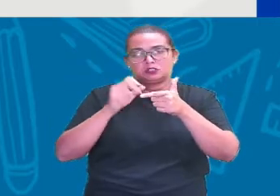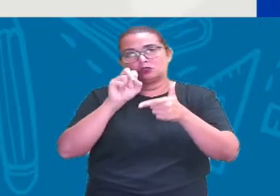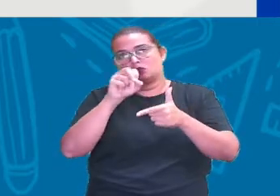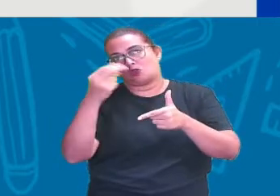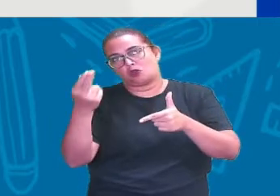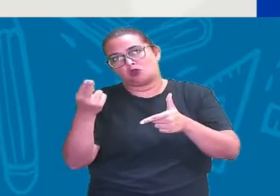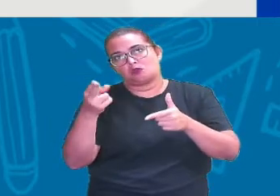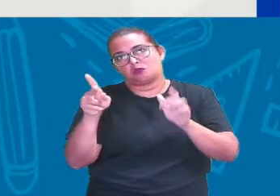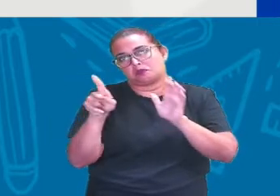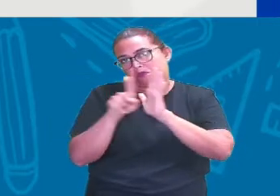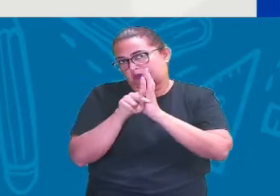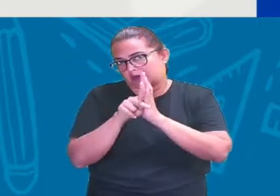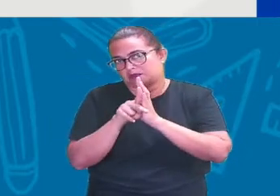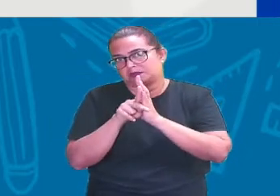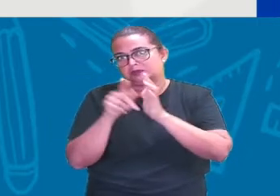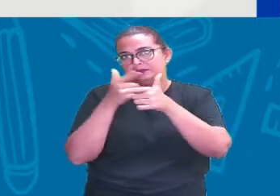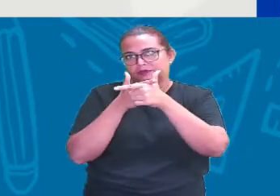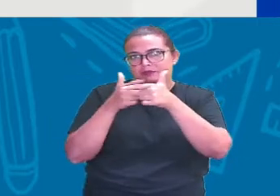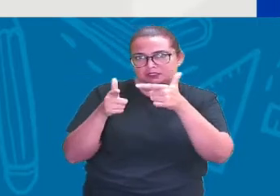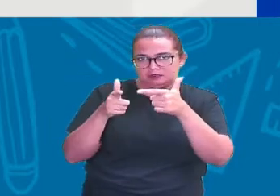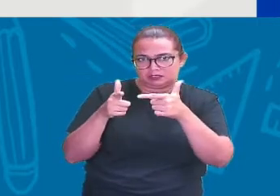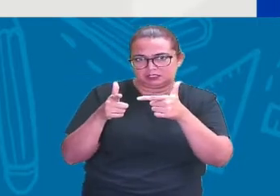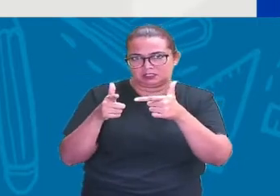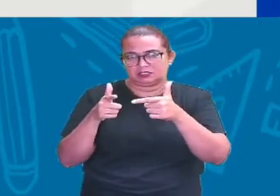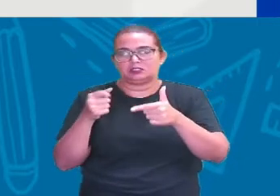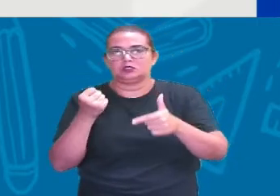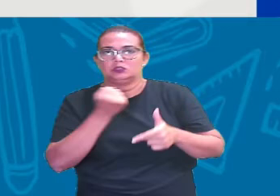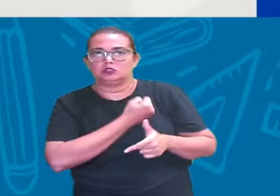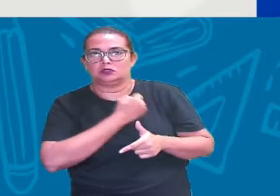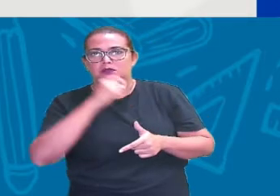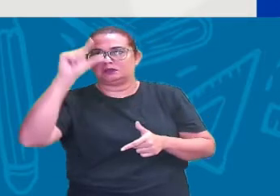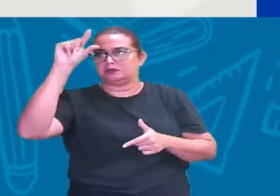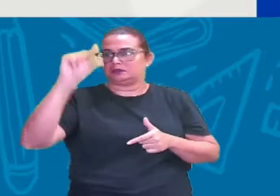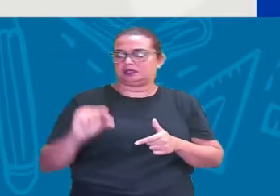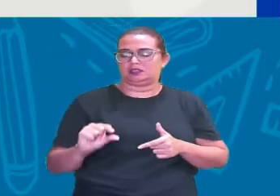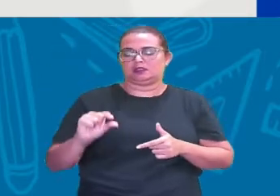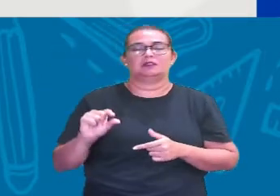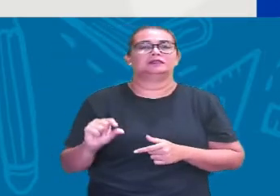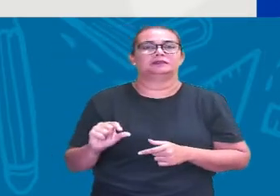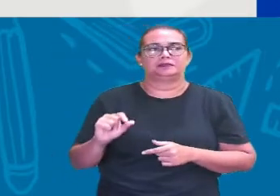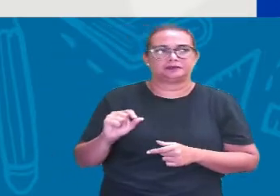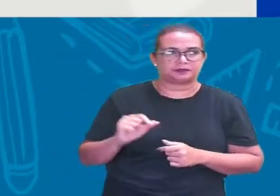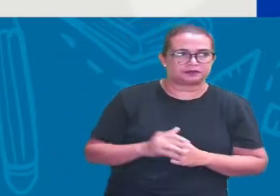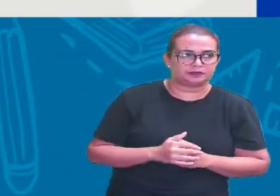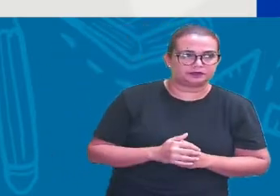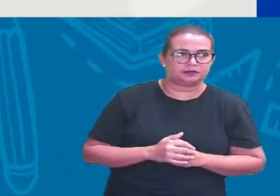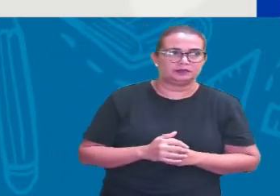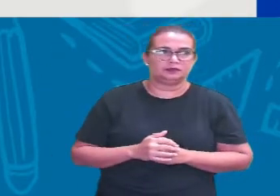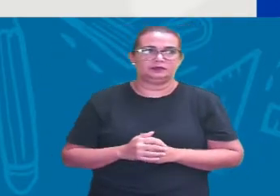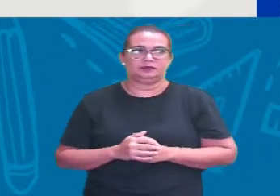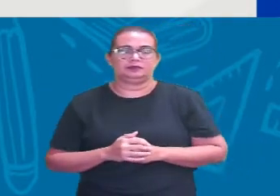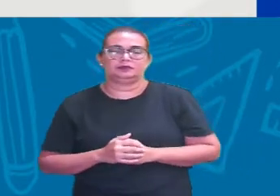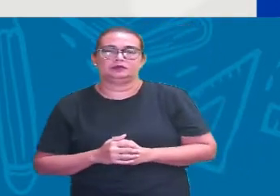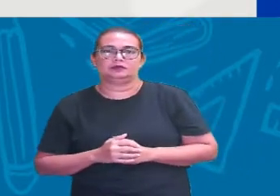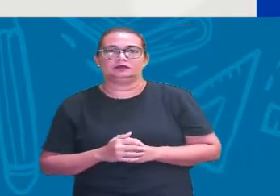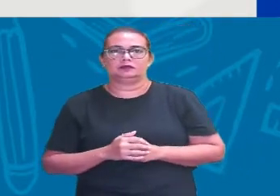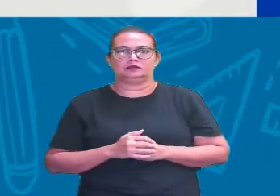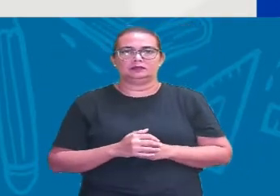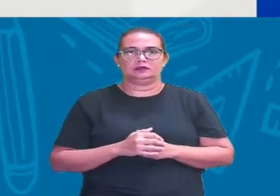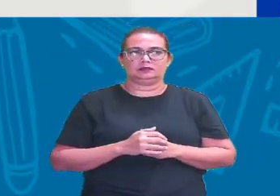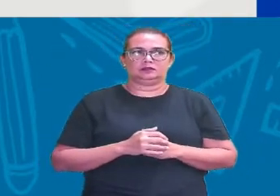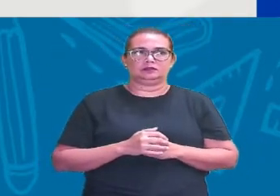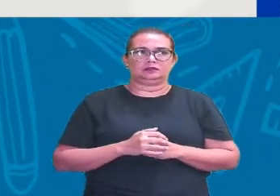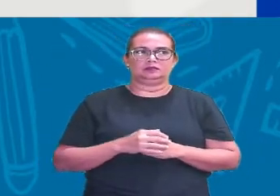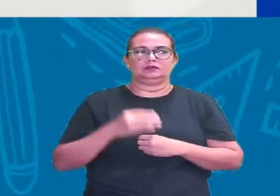números. Números primos, números menores, números pequenos, tá certo? Então, olha a